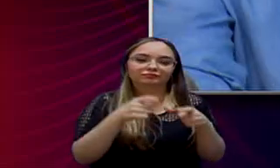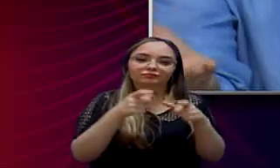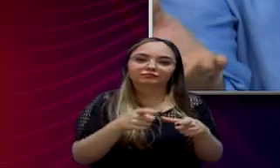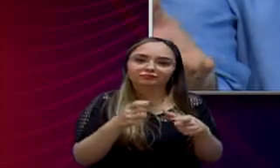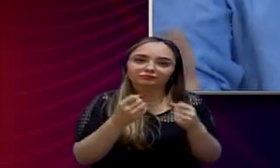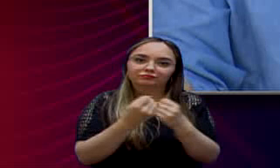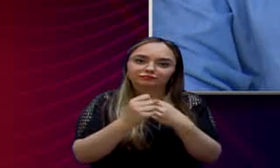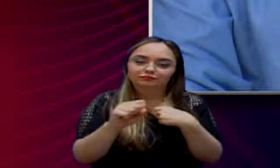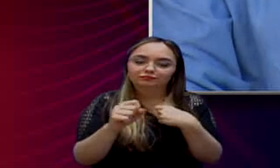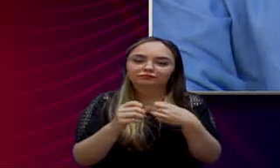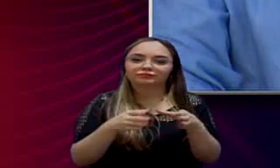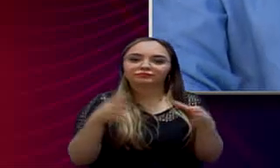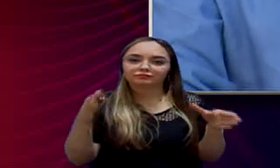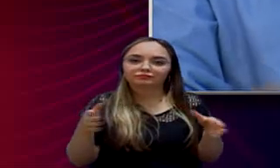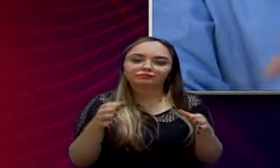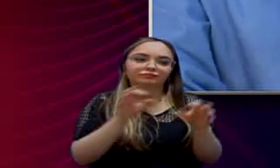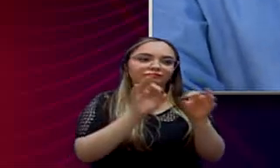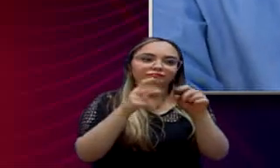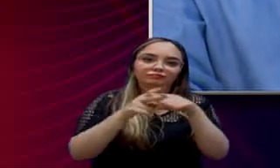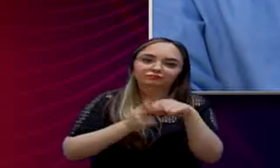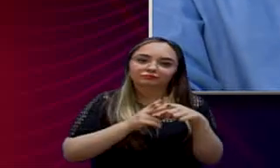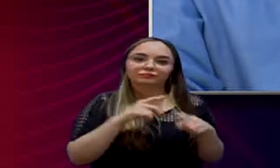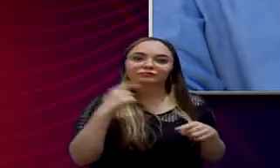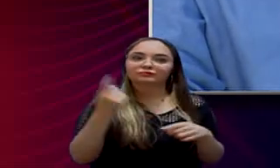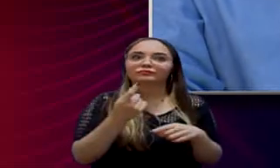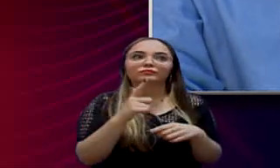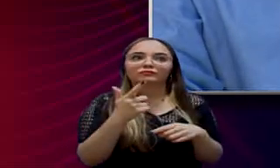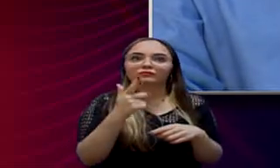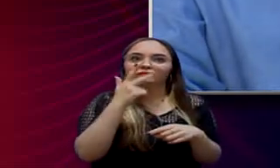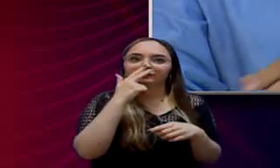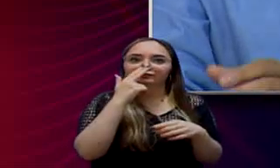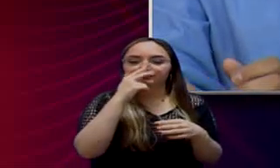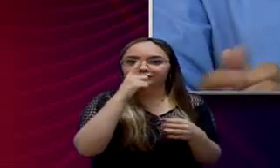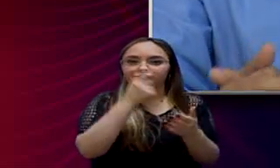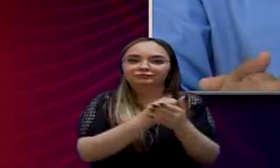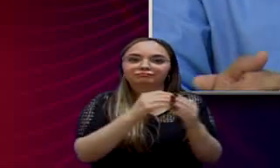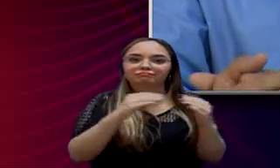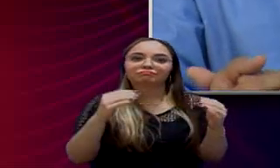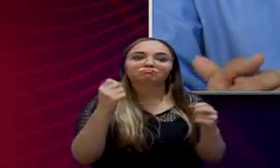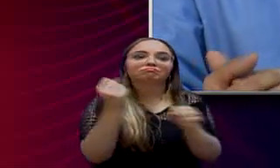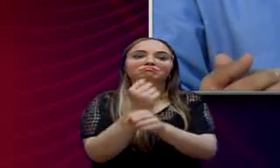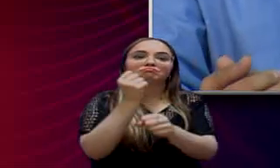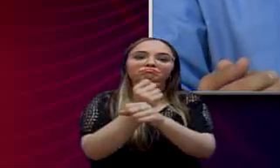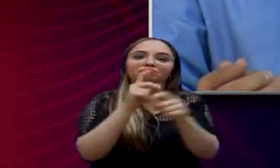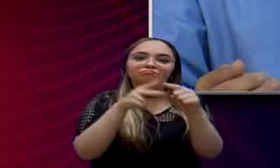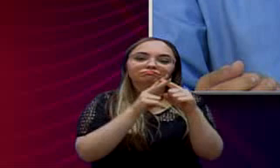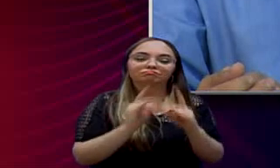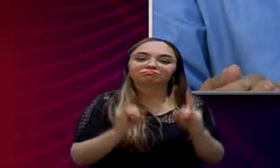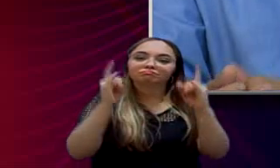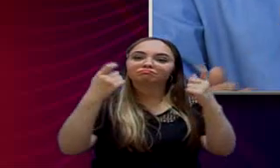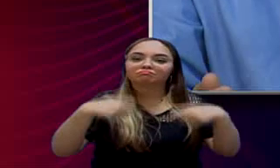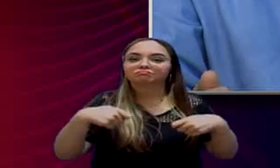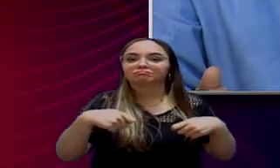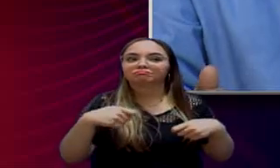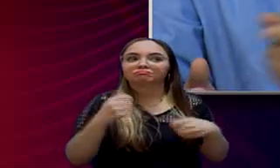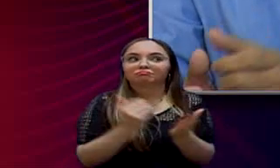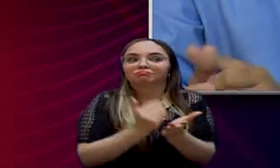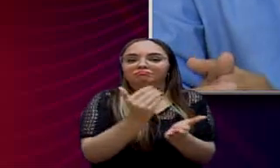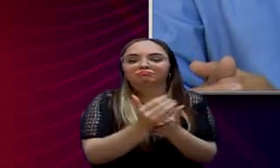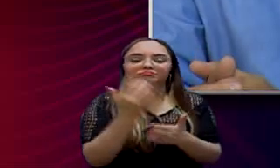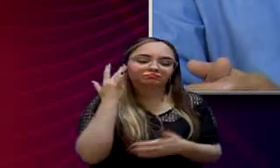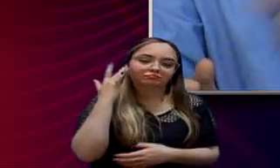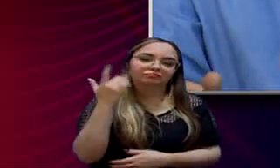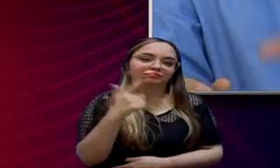Imobiliários então não há não há uma previsibilidade além da reforma necessária que o prédio tá precisando